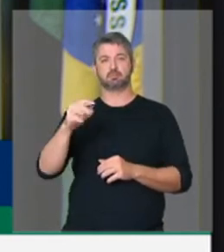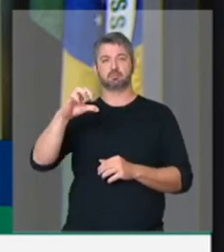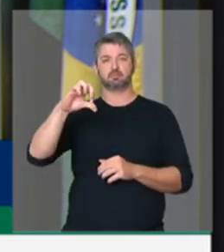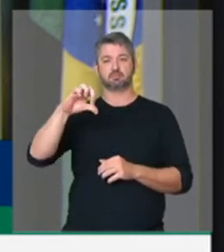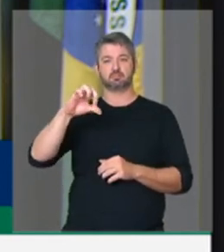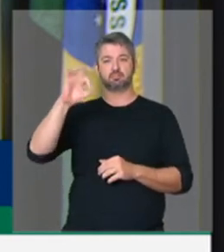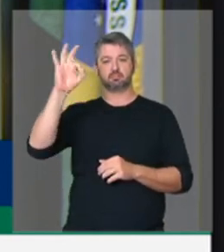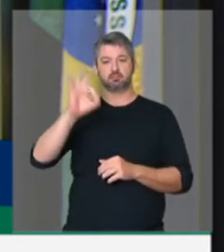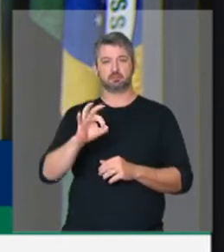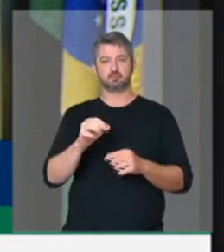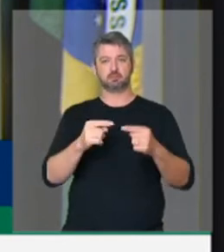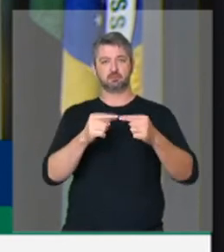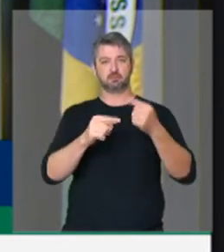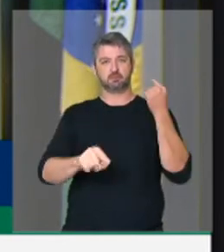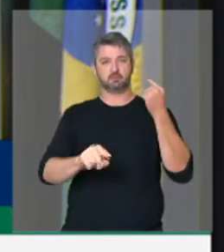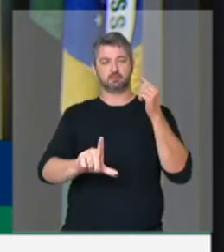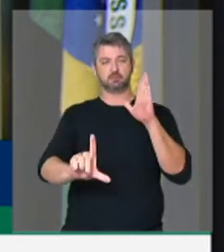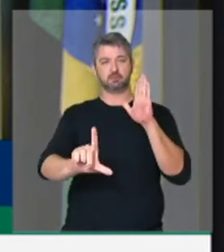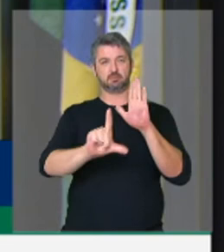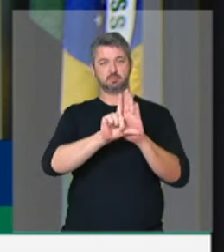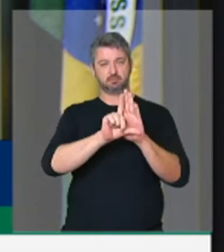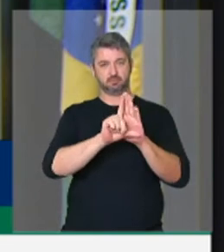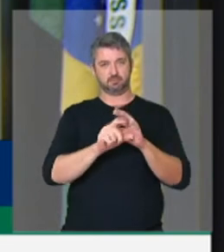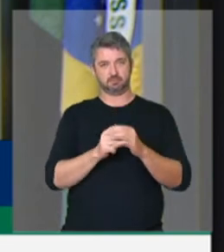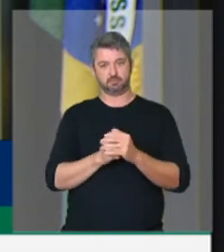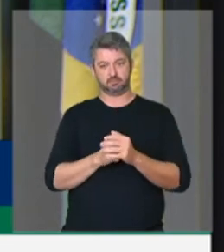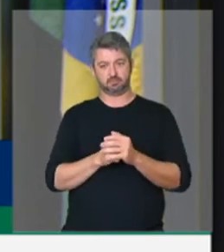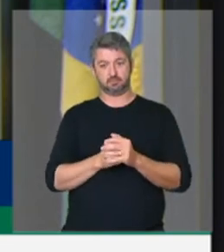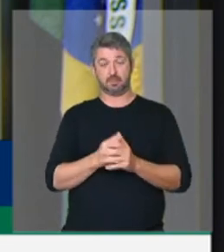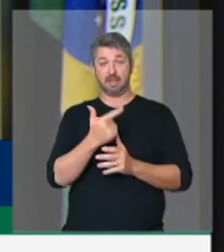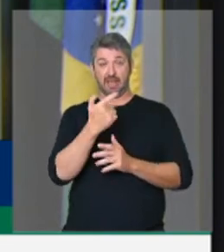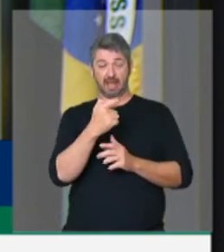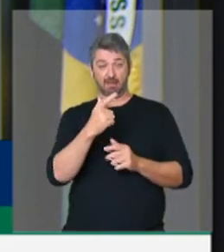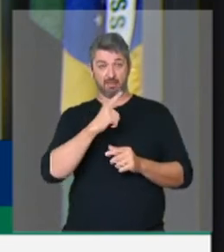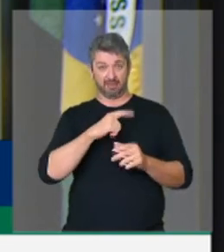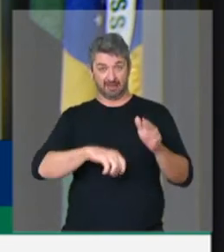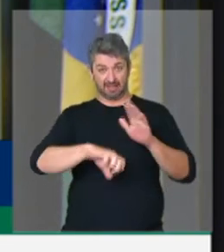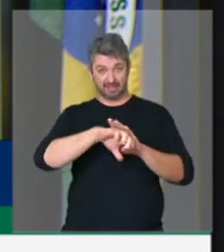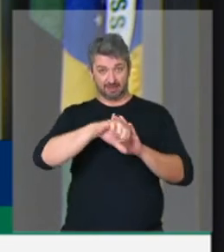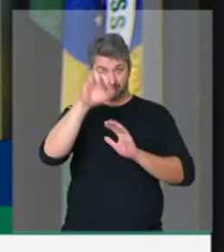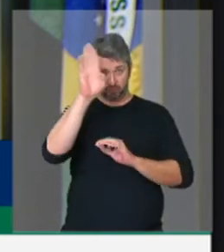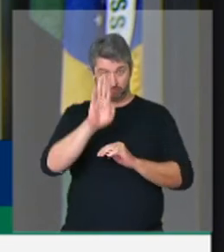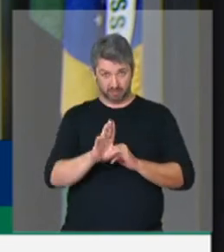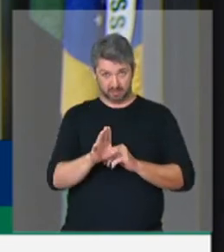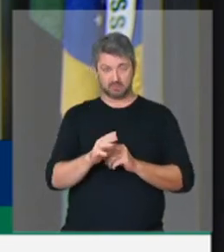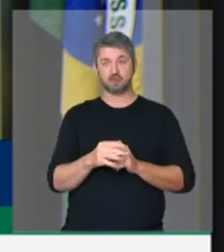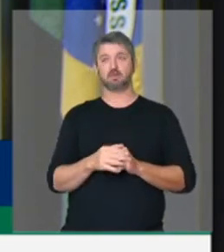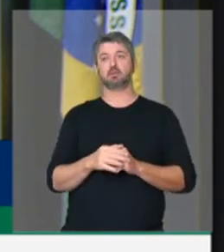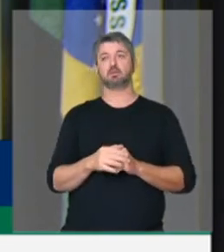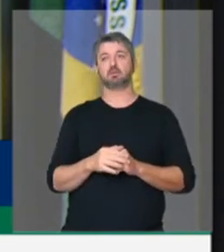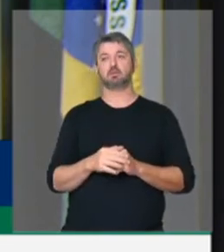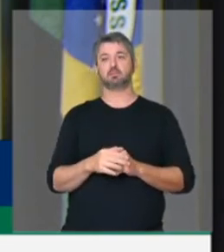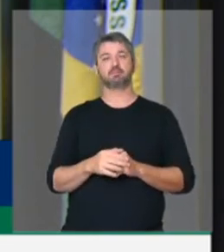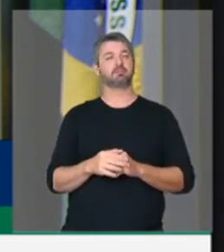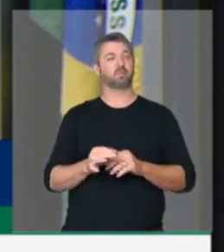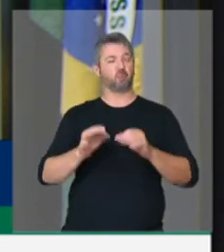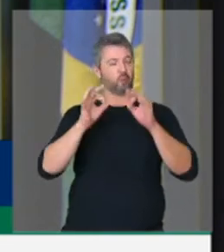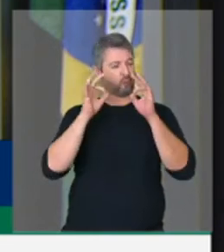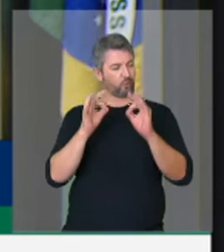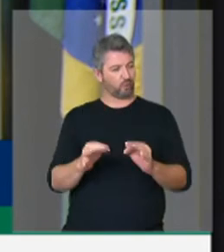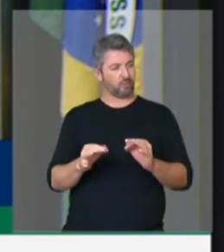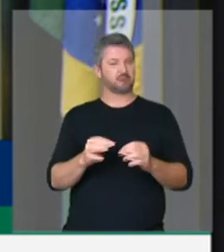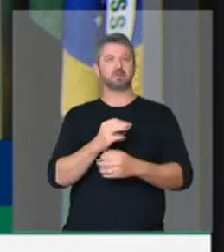99,9% ilegais. As armas que cometem crimes nesse Brasil, com certeza,